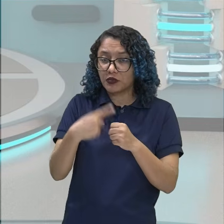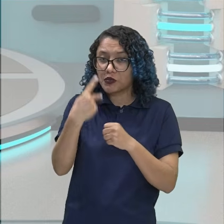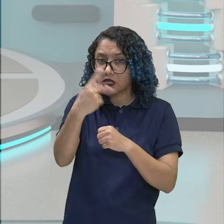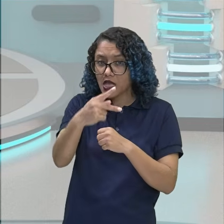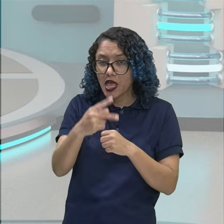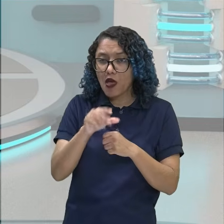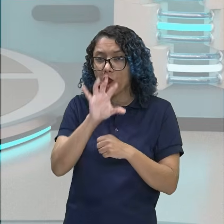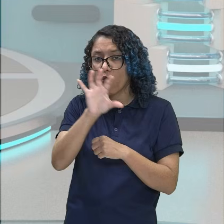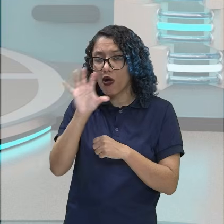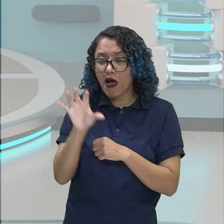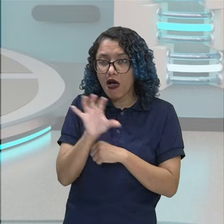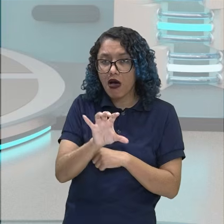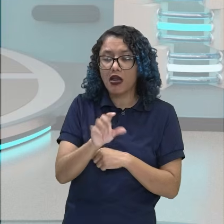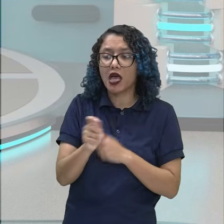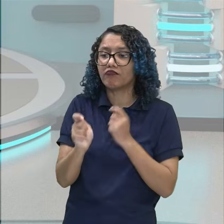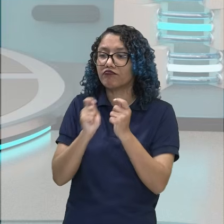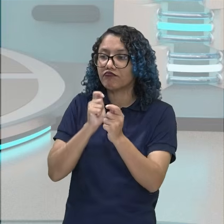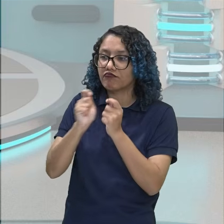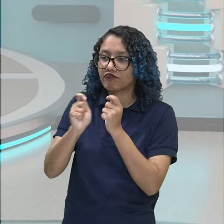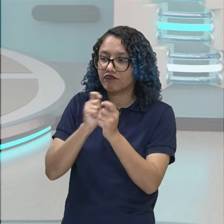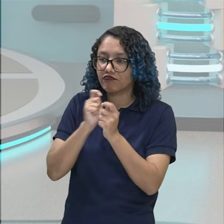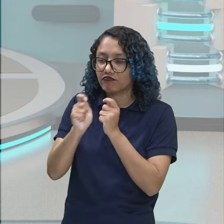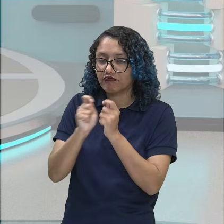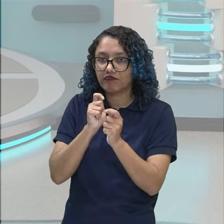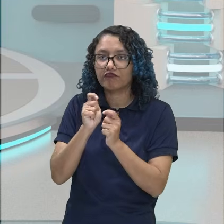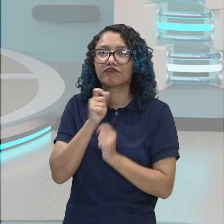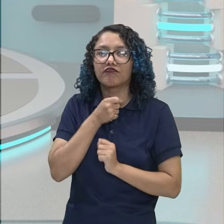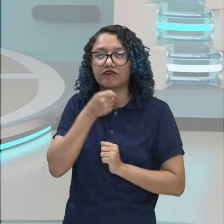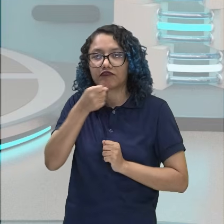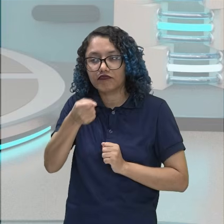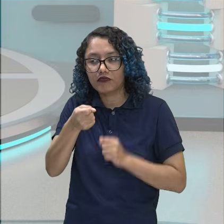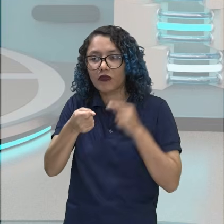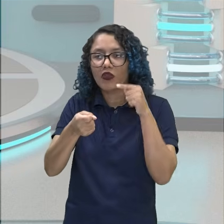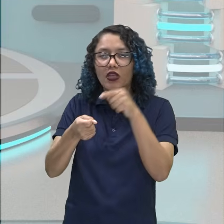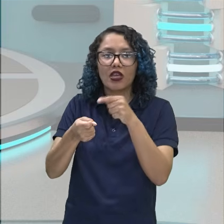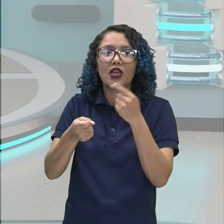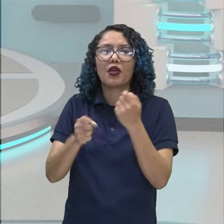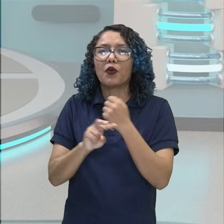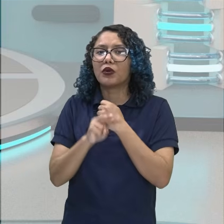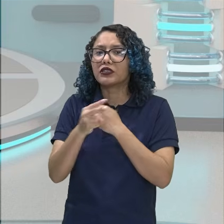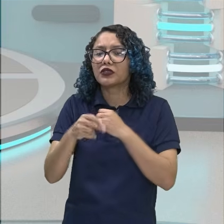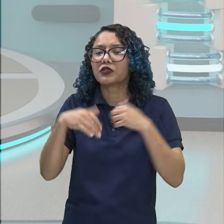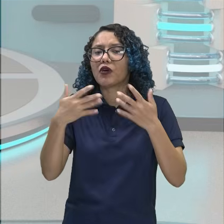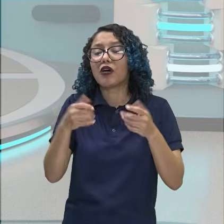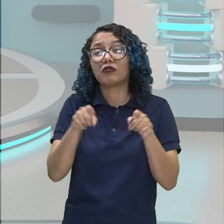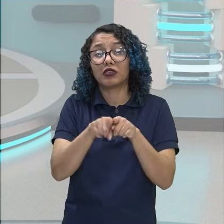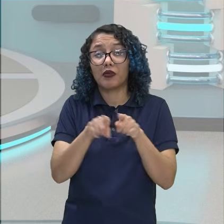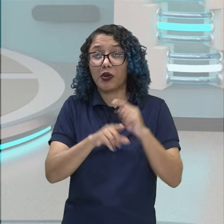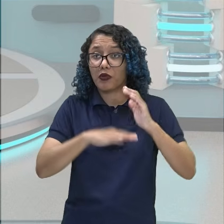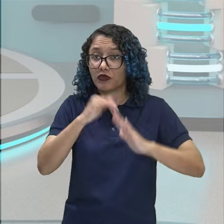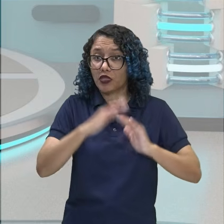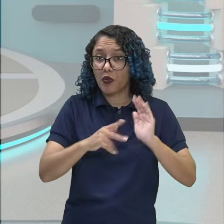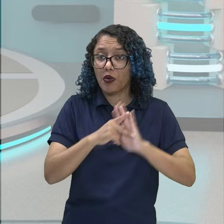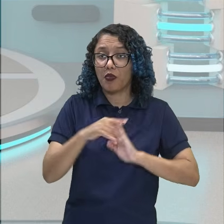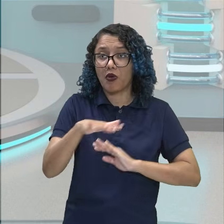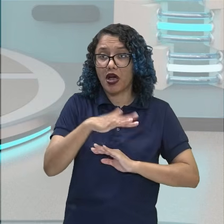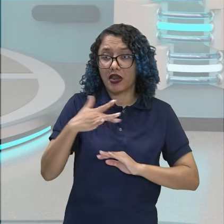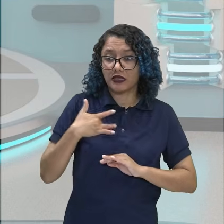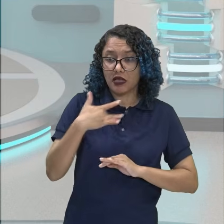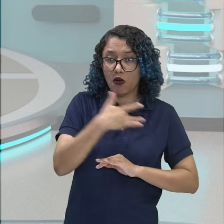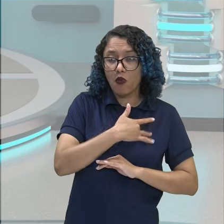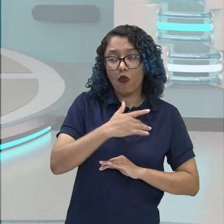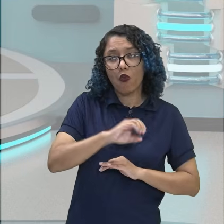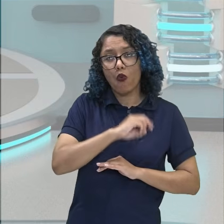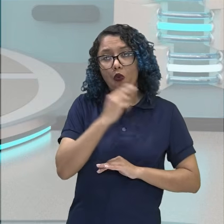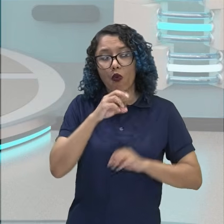que lidam diretamente com os efeitos disso. Aí você pode entrevistar alguém da área da saúde, alguém da área da educação, pessoas que tiveram